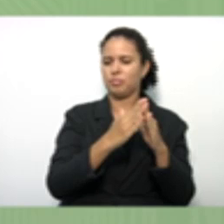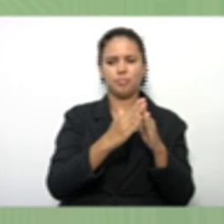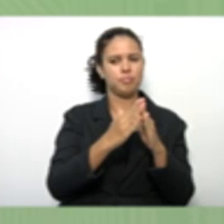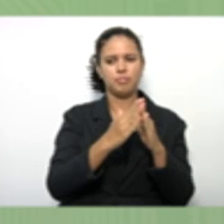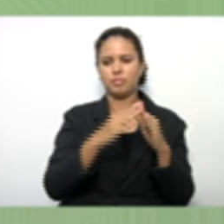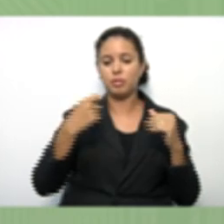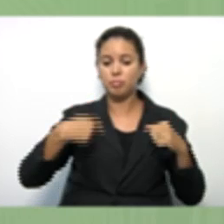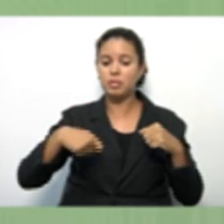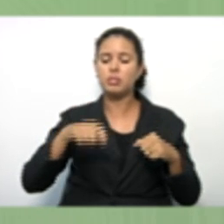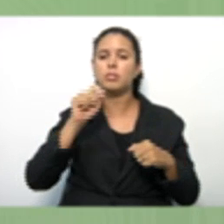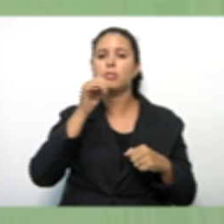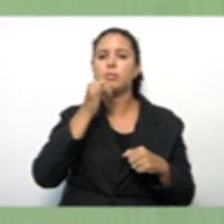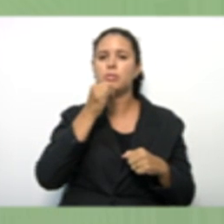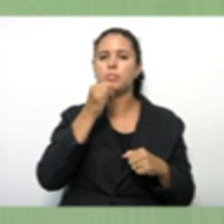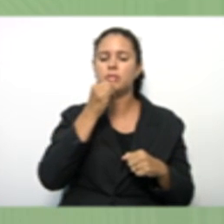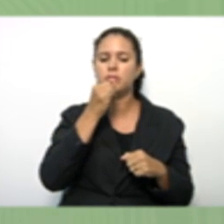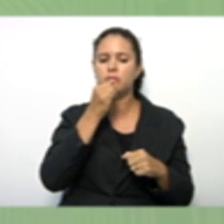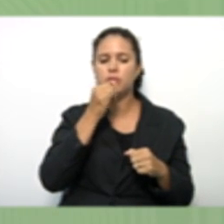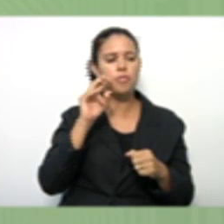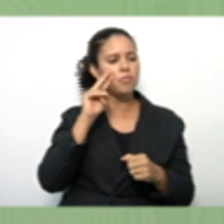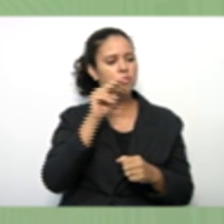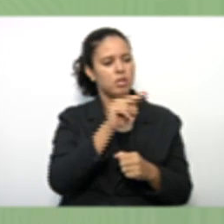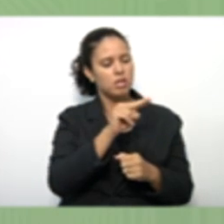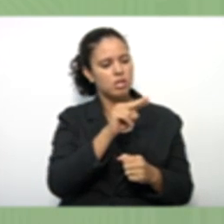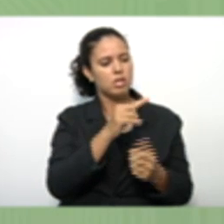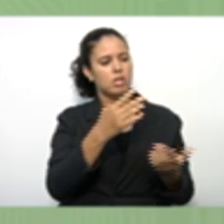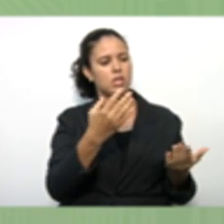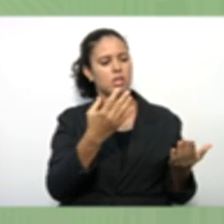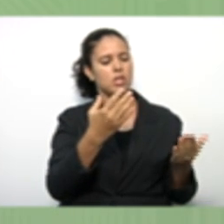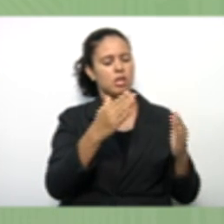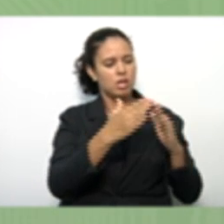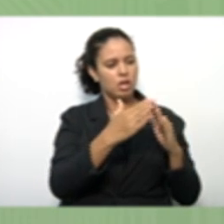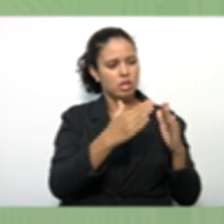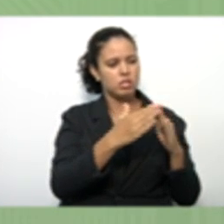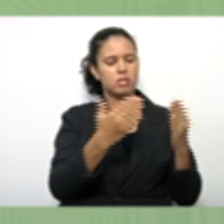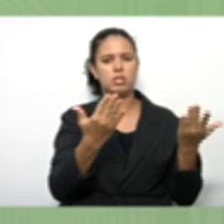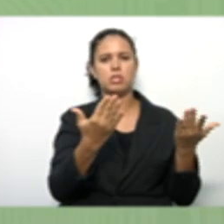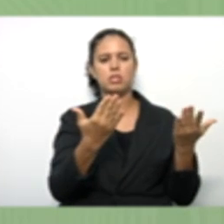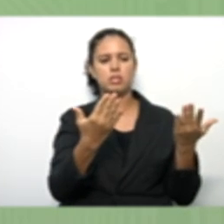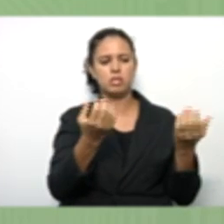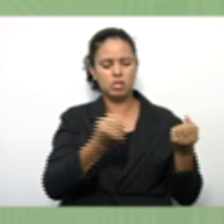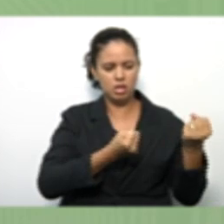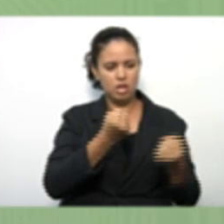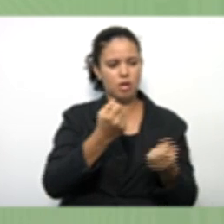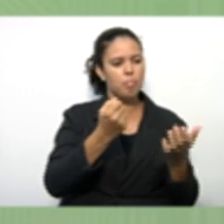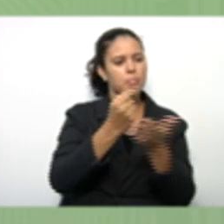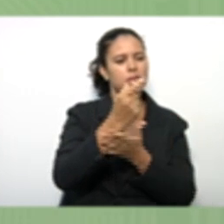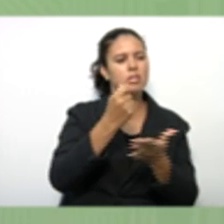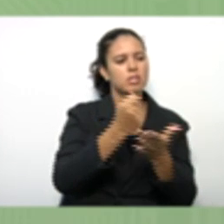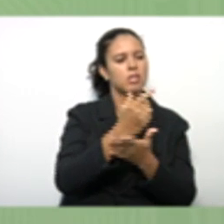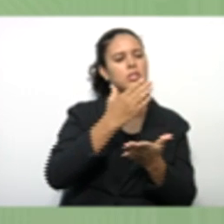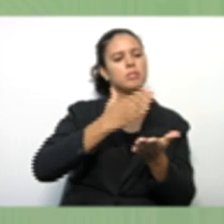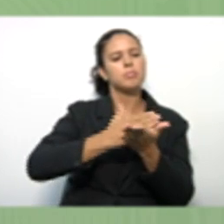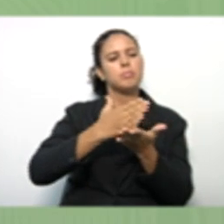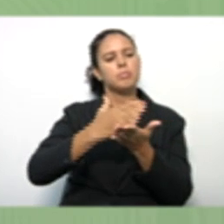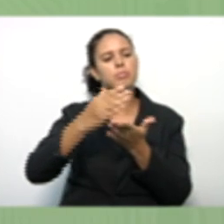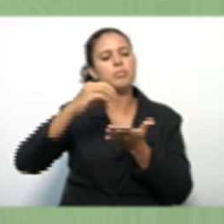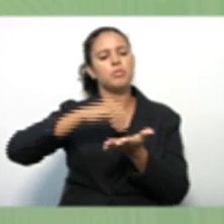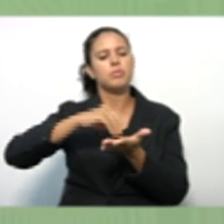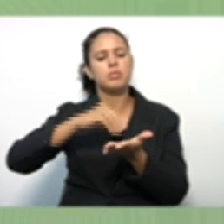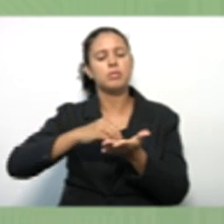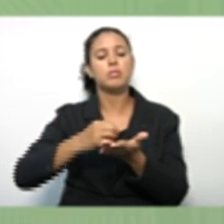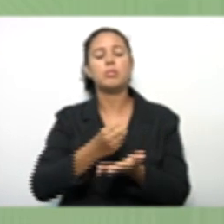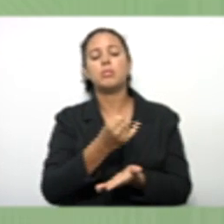ao patrimônio líquido. E assim também funciona com a cooperativa, certo, professor Luiz? Exato,